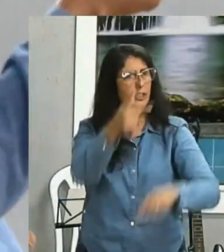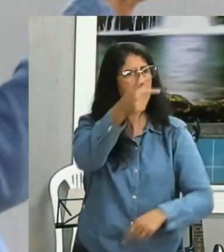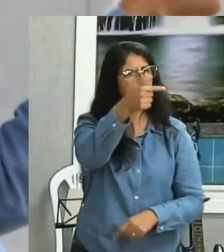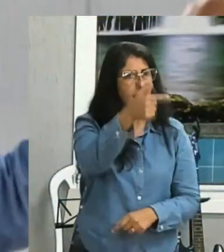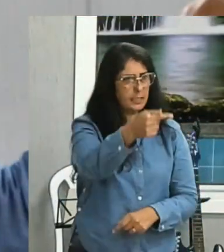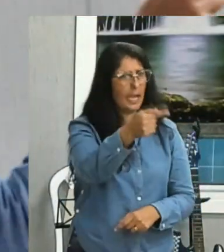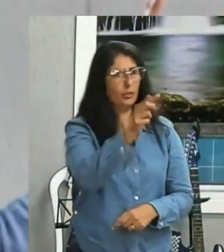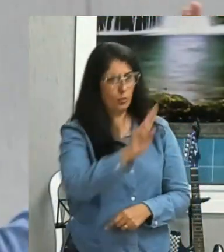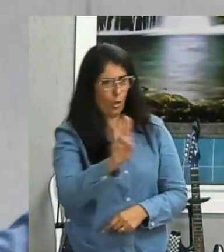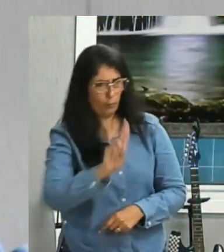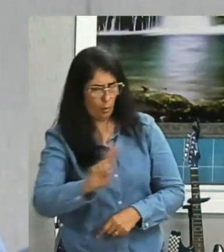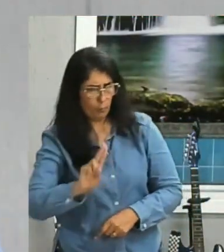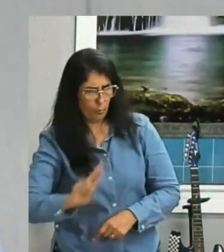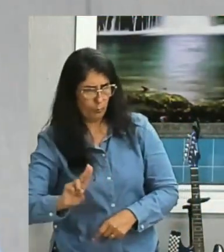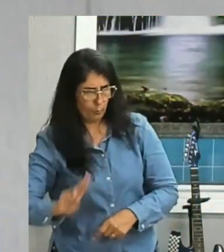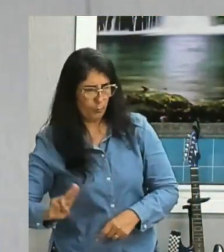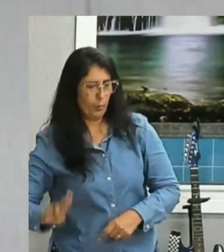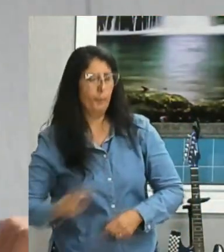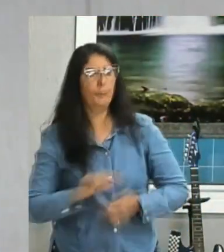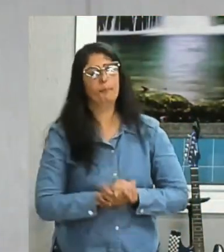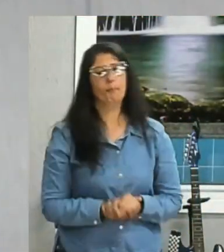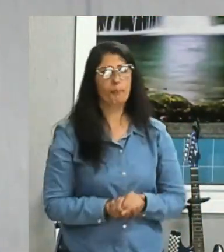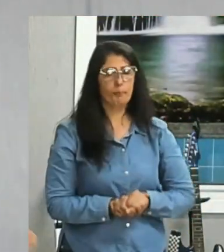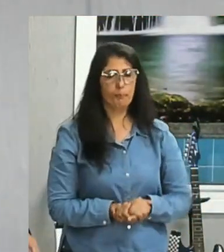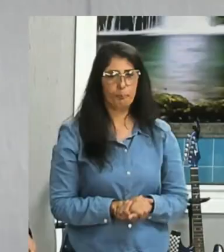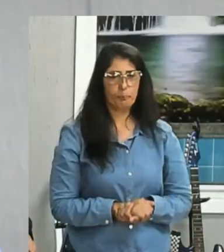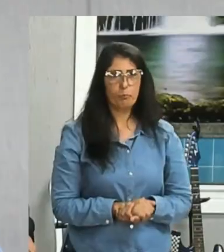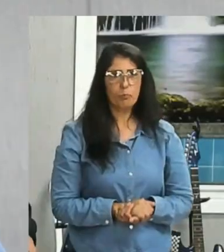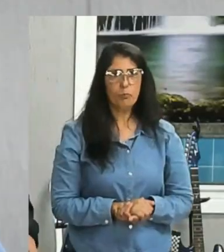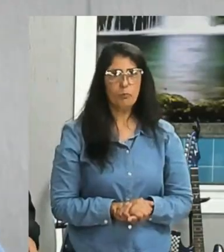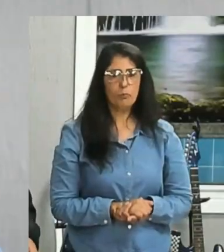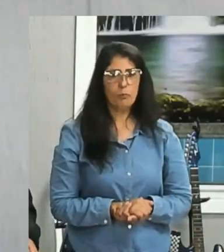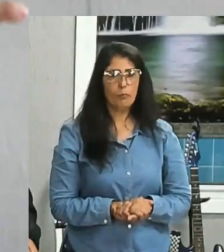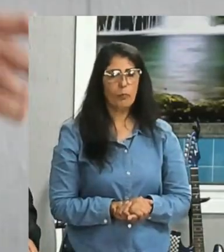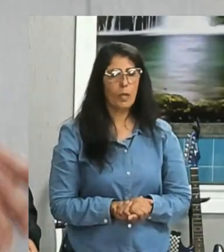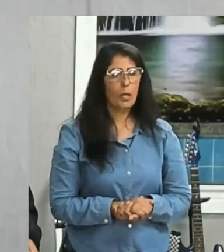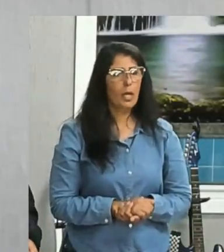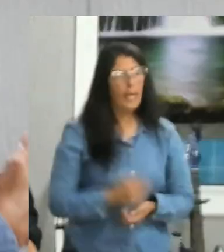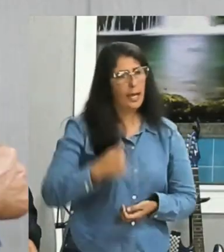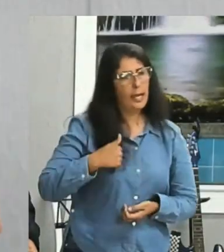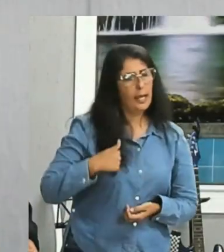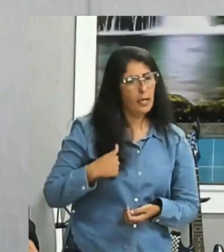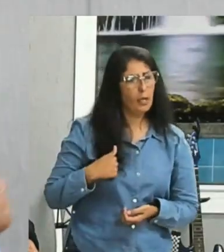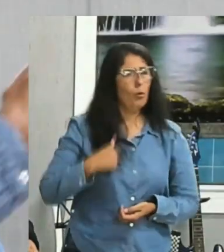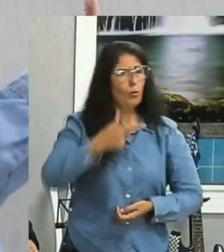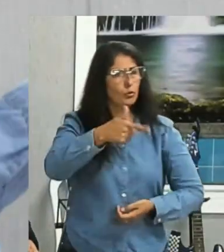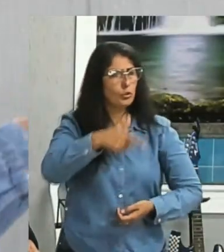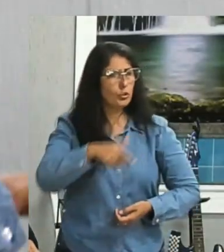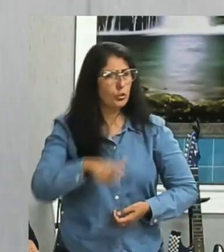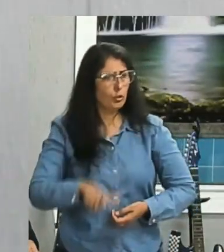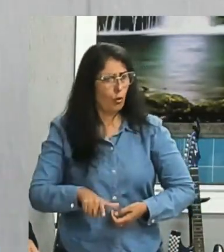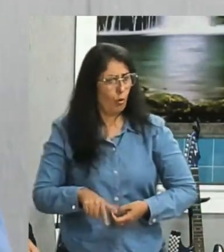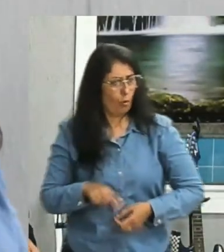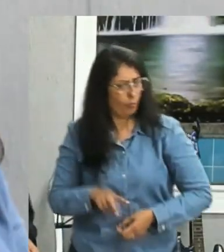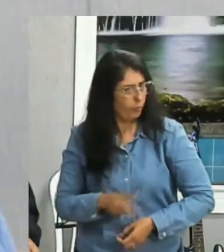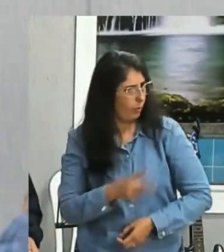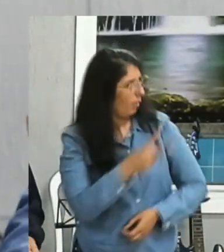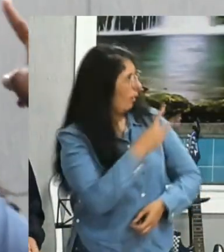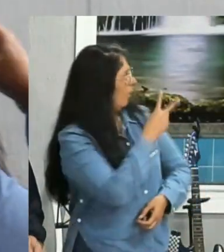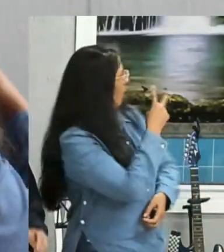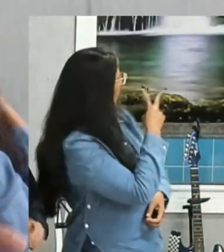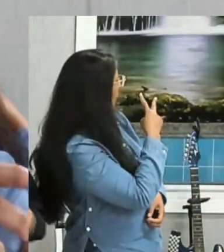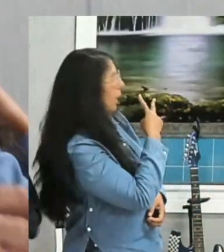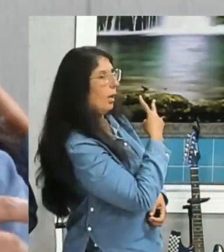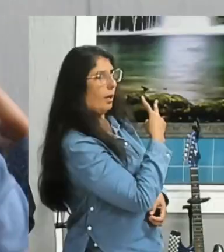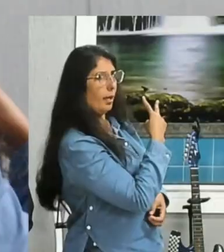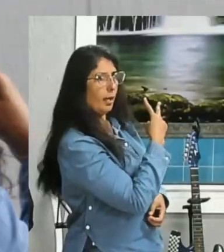Sardes, Filadélfia e Laodiceia. Voltei-me para ver quem falava comigo,